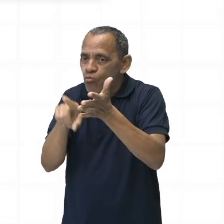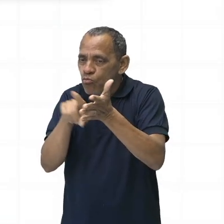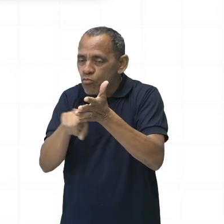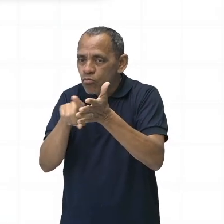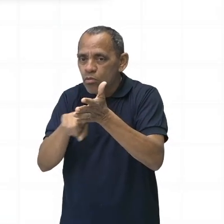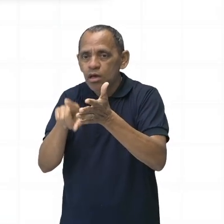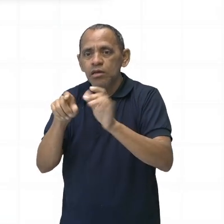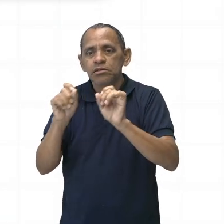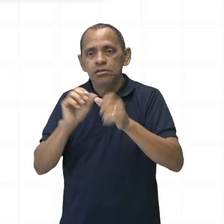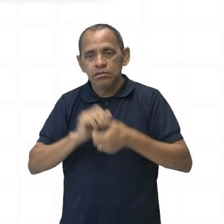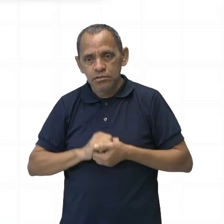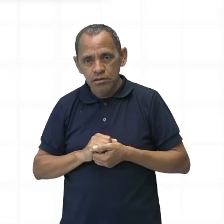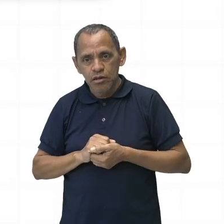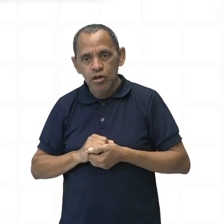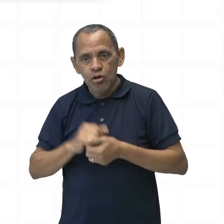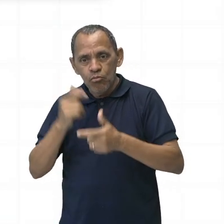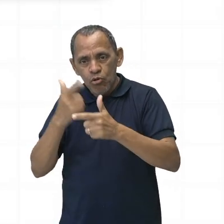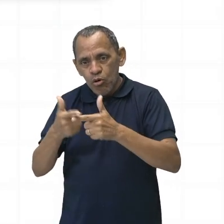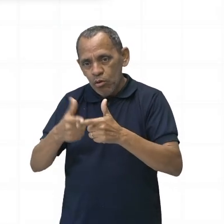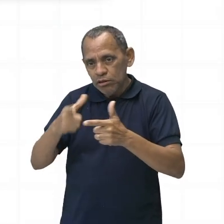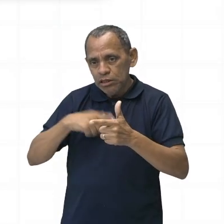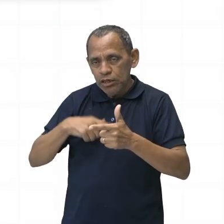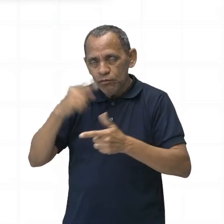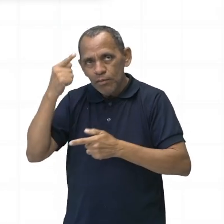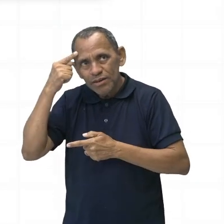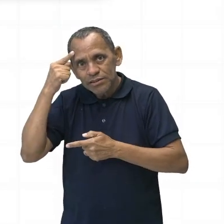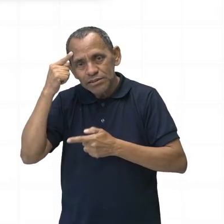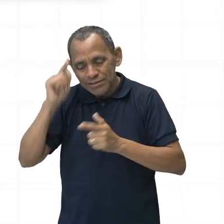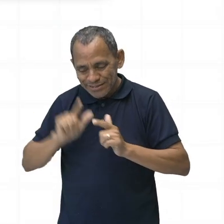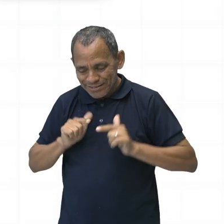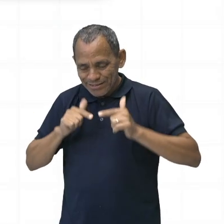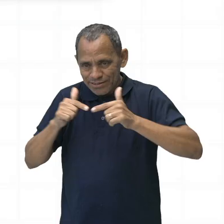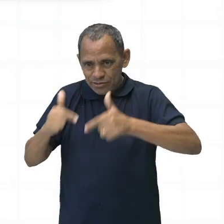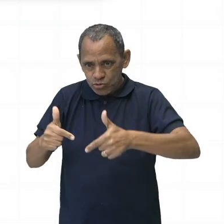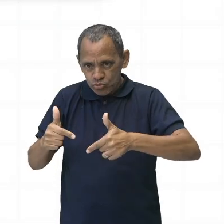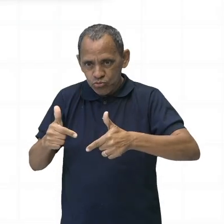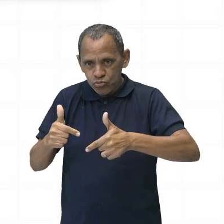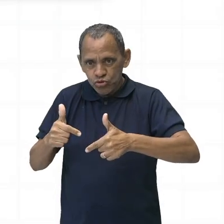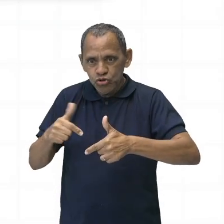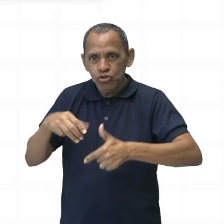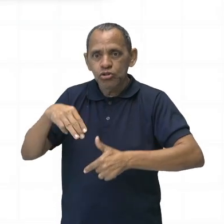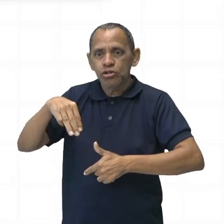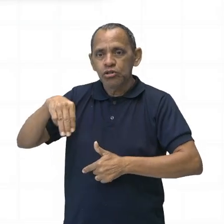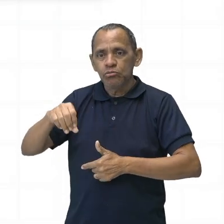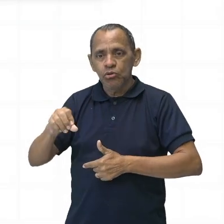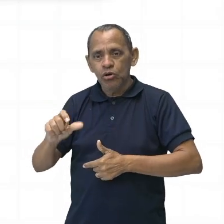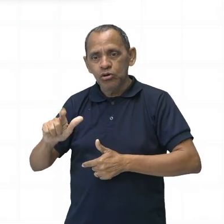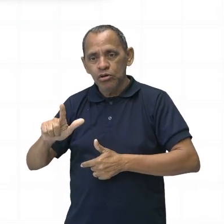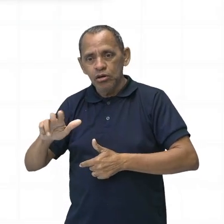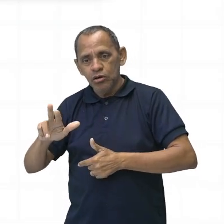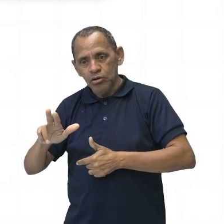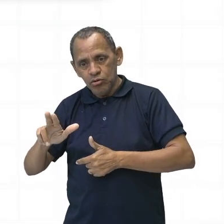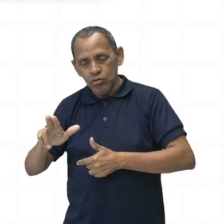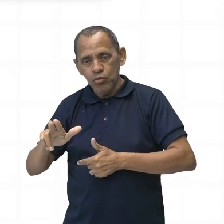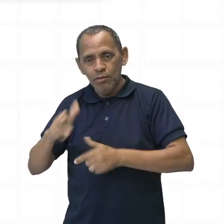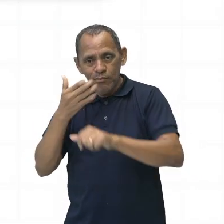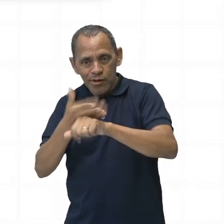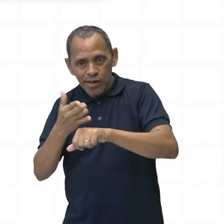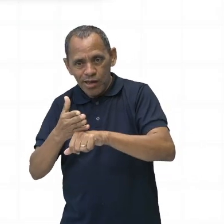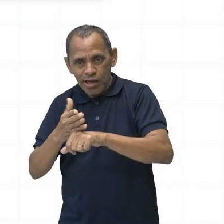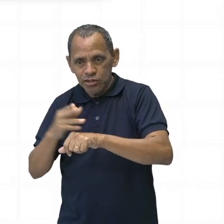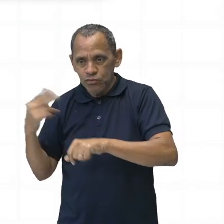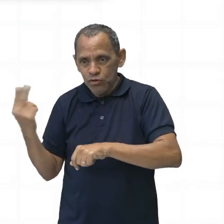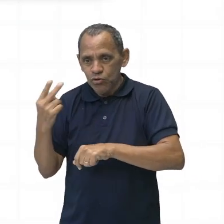valores e normas, e a deontologia vai pensar a dimensão dos deveres, da obrigação de fazer ou